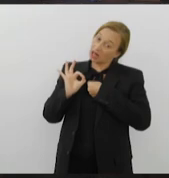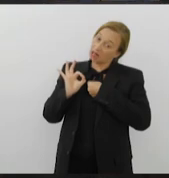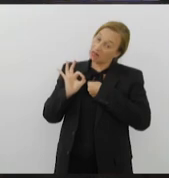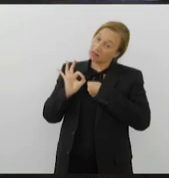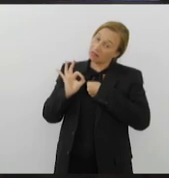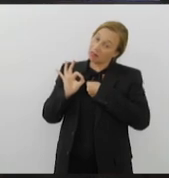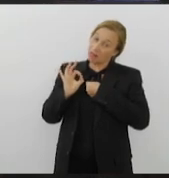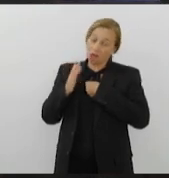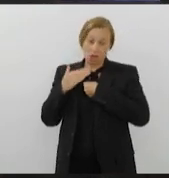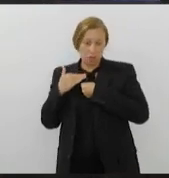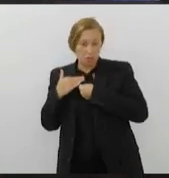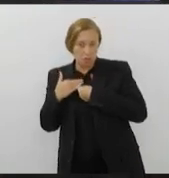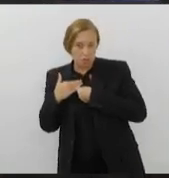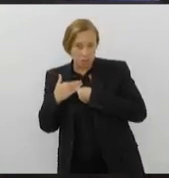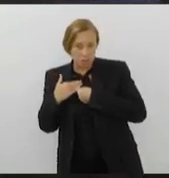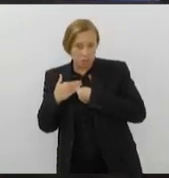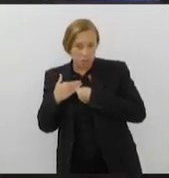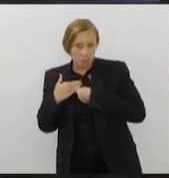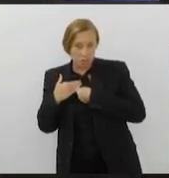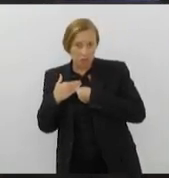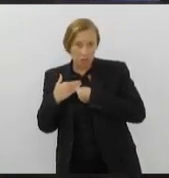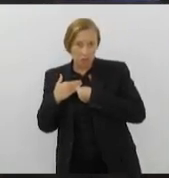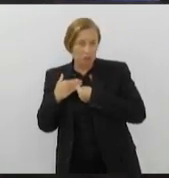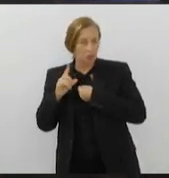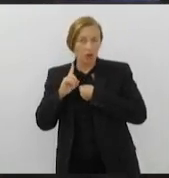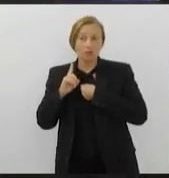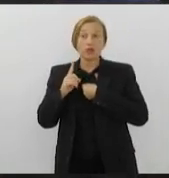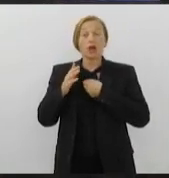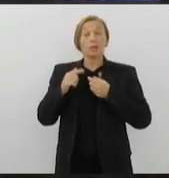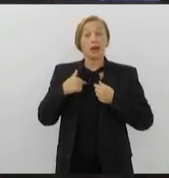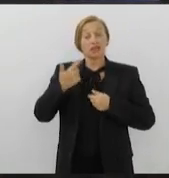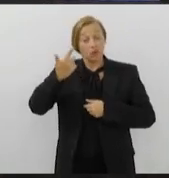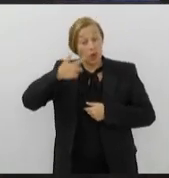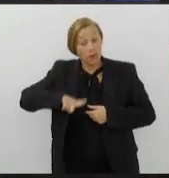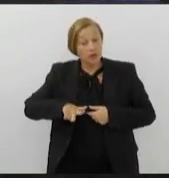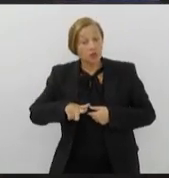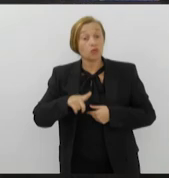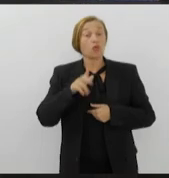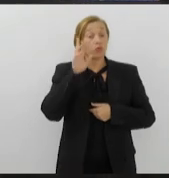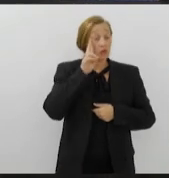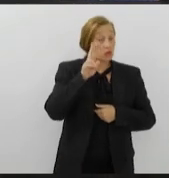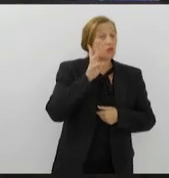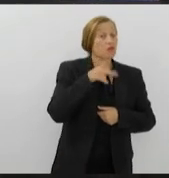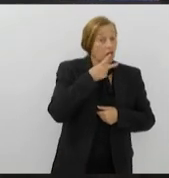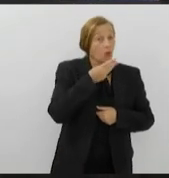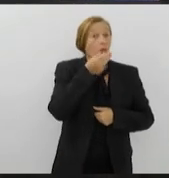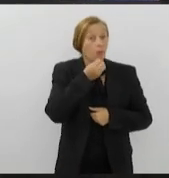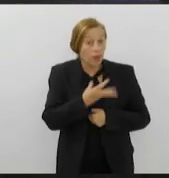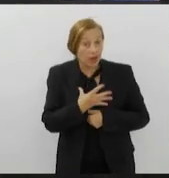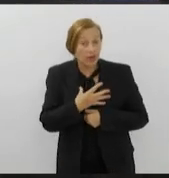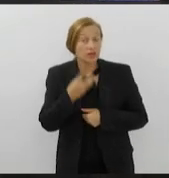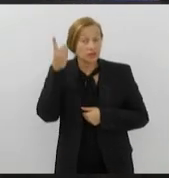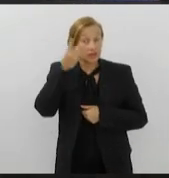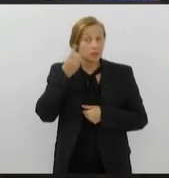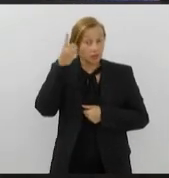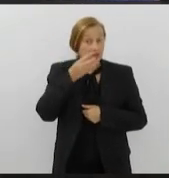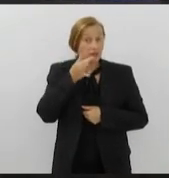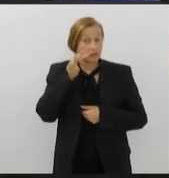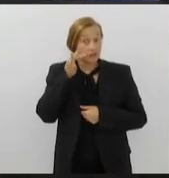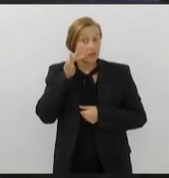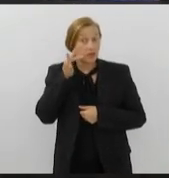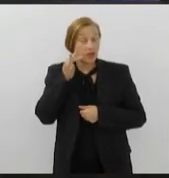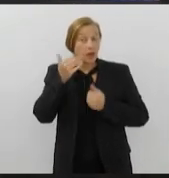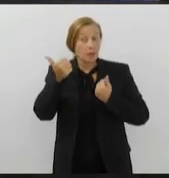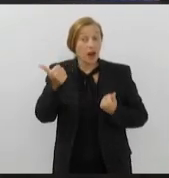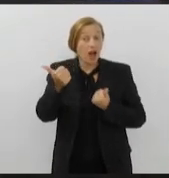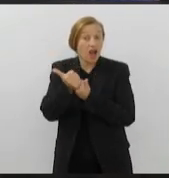suspeitas, não é o meu perfil, mas repito, a Corte de Contas, como Vossa Excelência bem colocou, deputado Jordi, é para auxiliar. E muitas